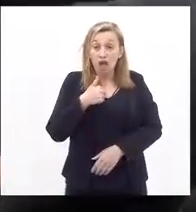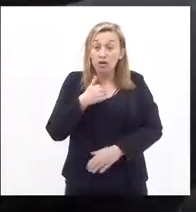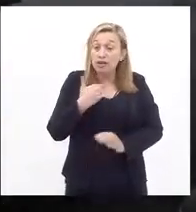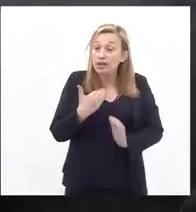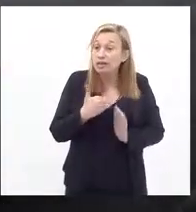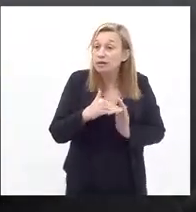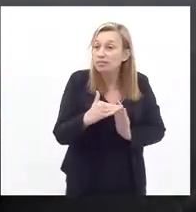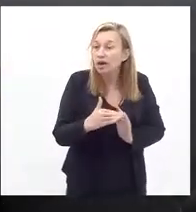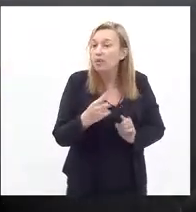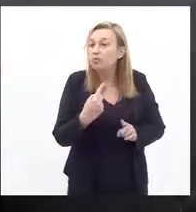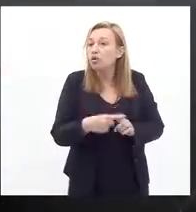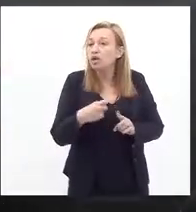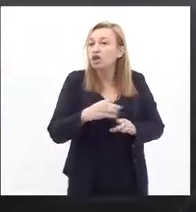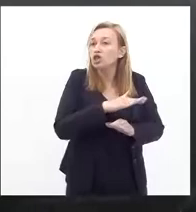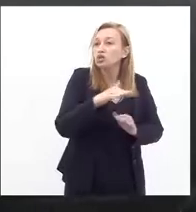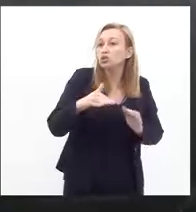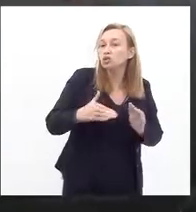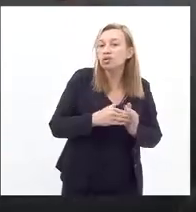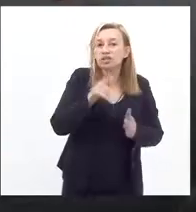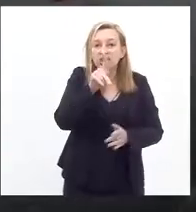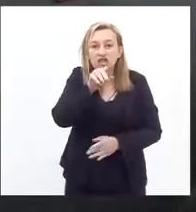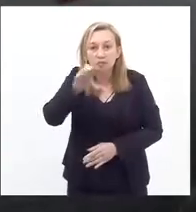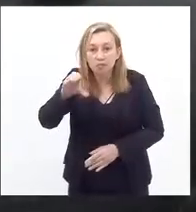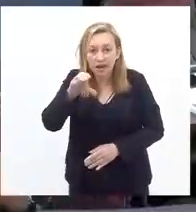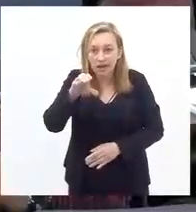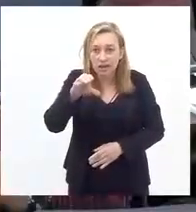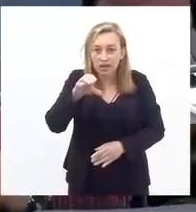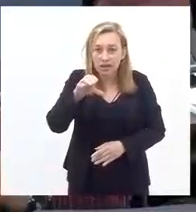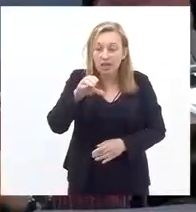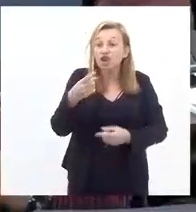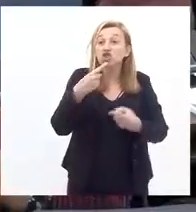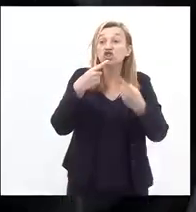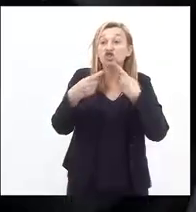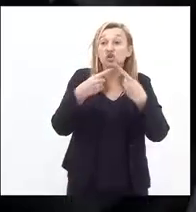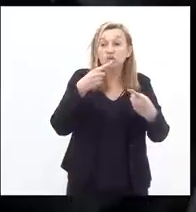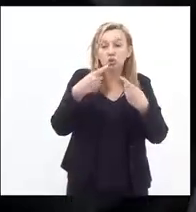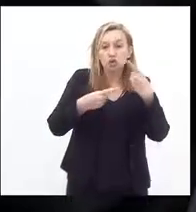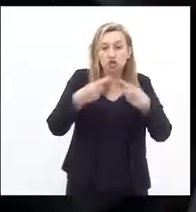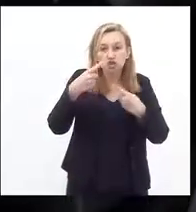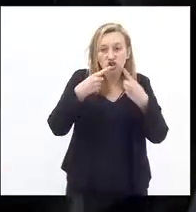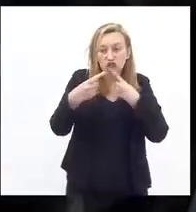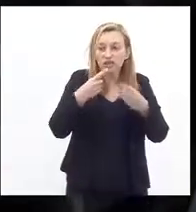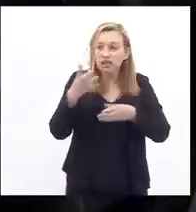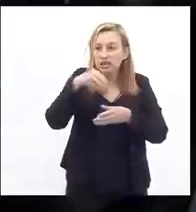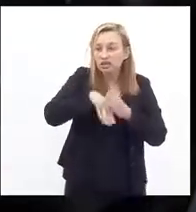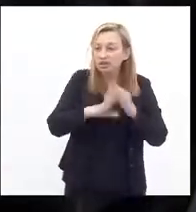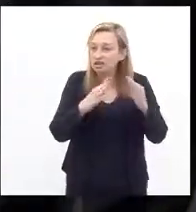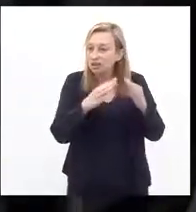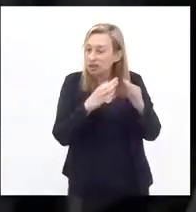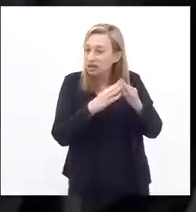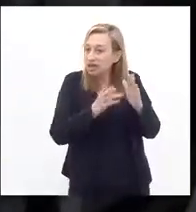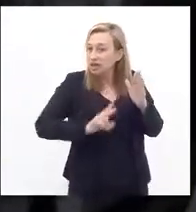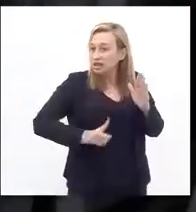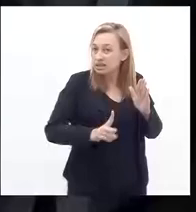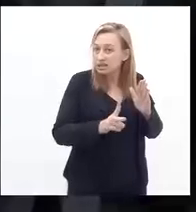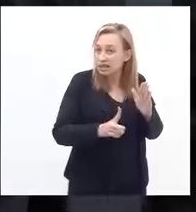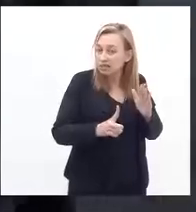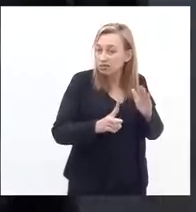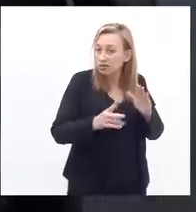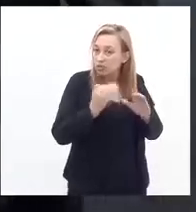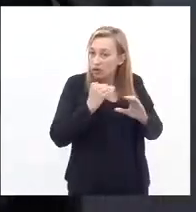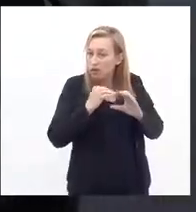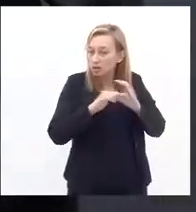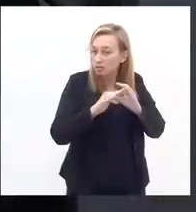encaminhar porque todas aspectos a serem discutidos dentro dessa casa sempre foi com o